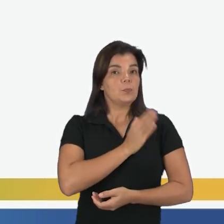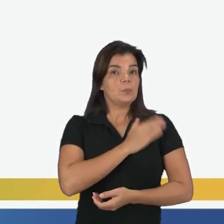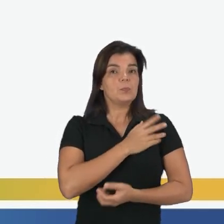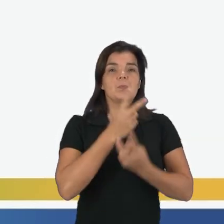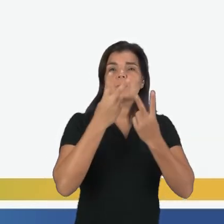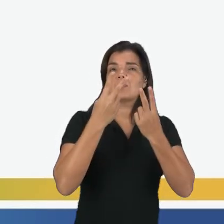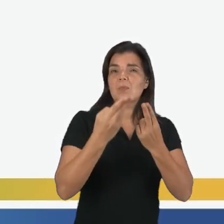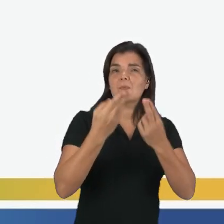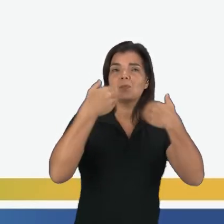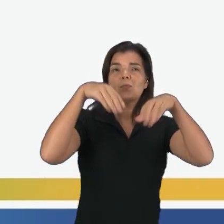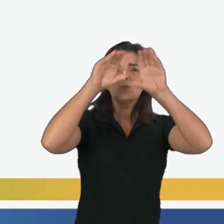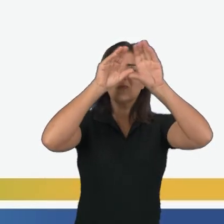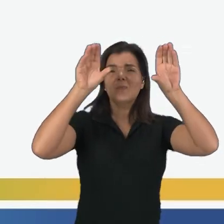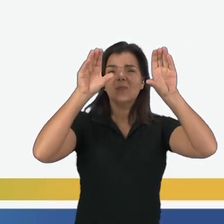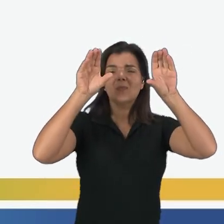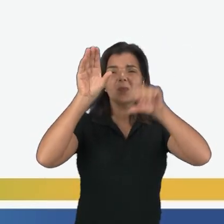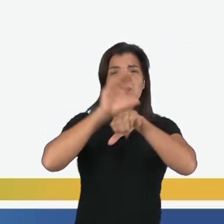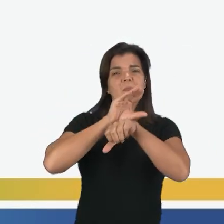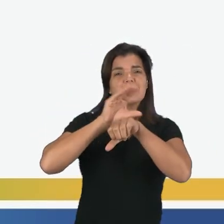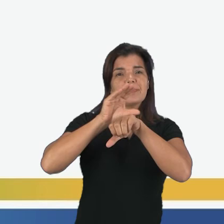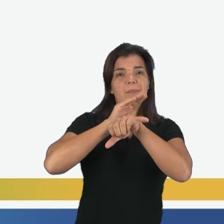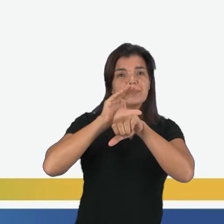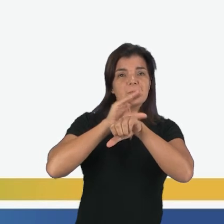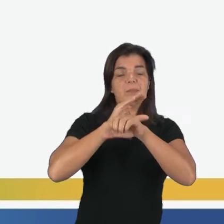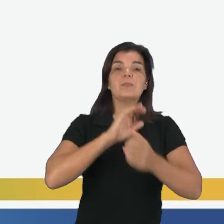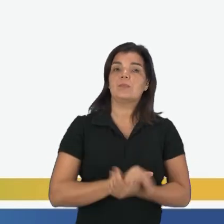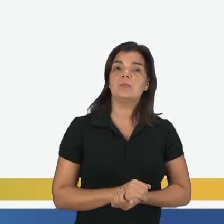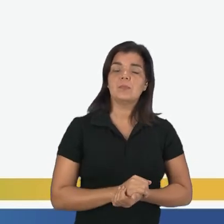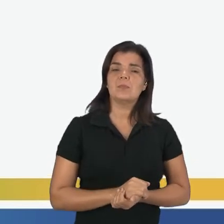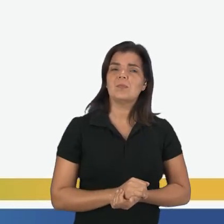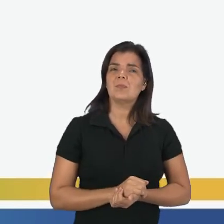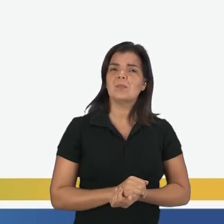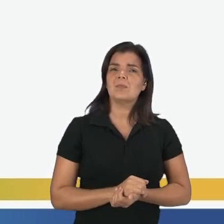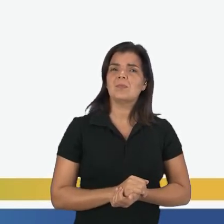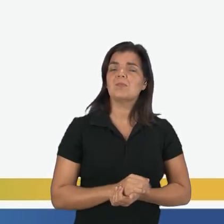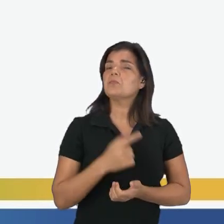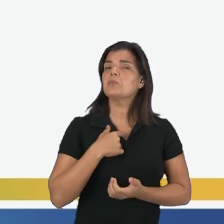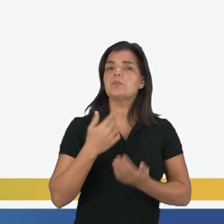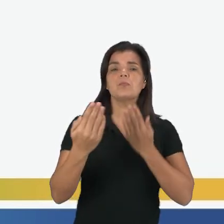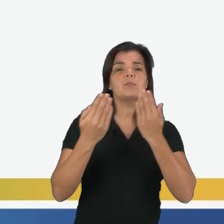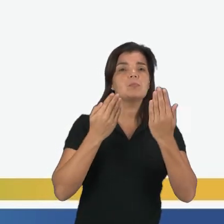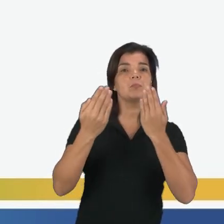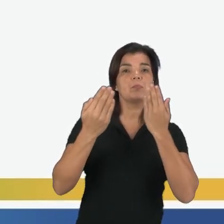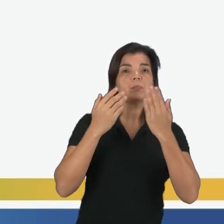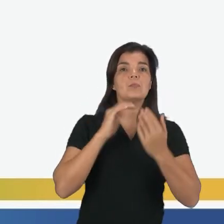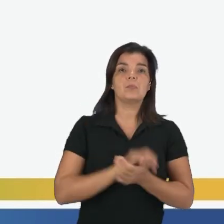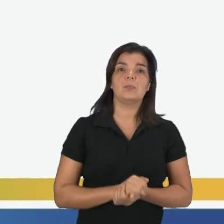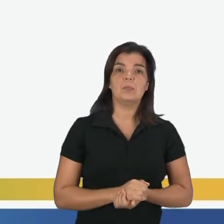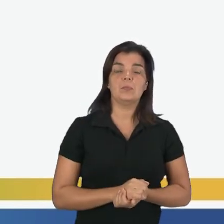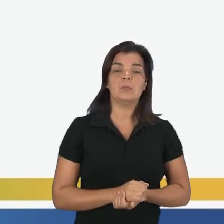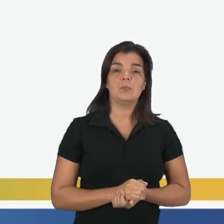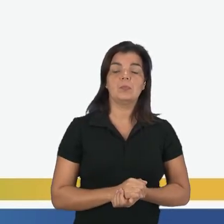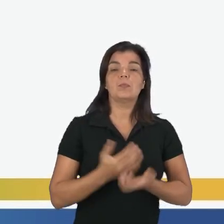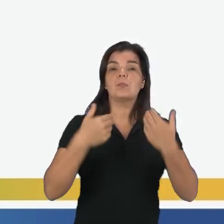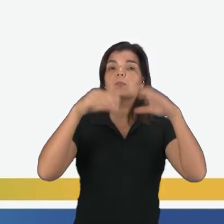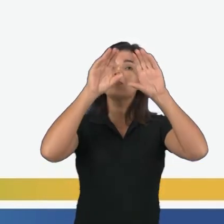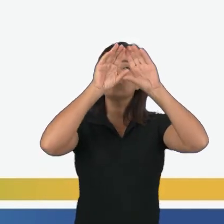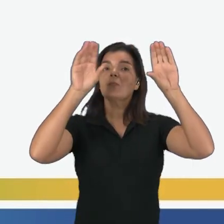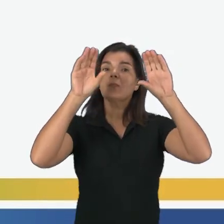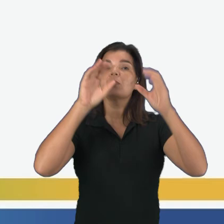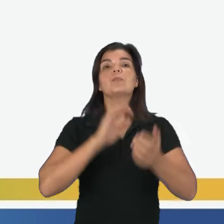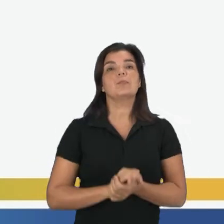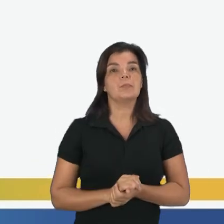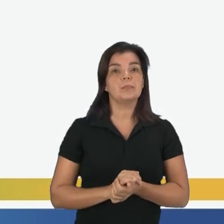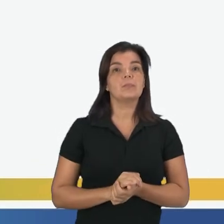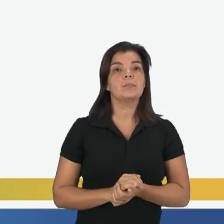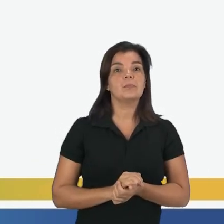O meu coração está igual a um céu cinzento. Qual é a palavra aí que está comparando o coração a um céu cinzento?